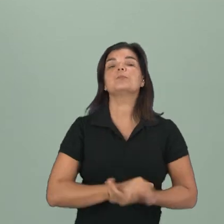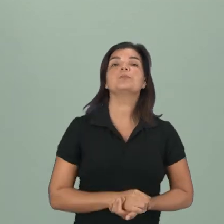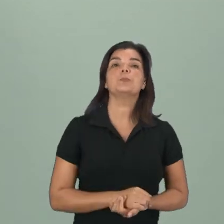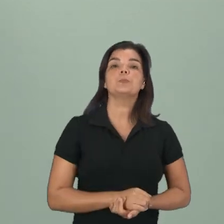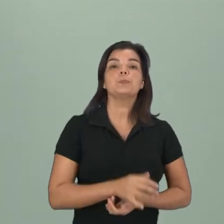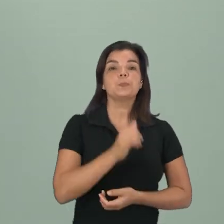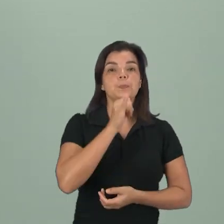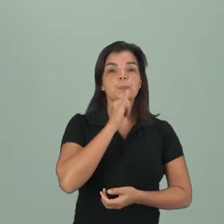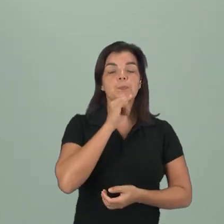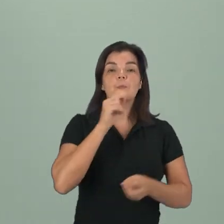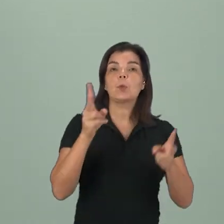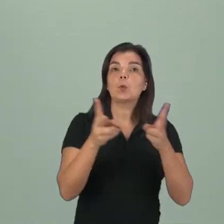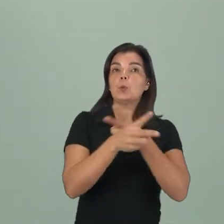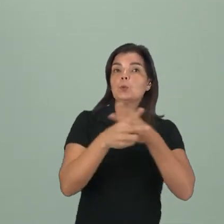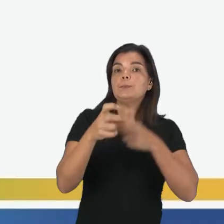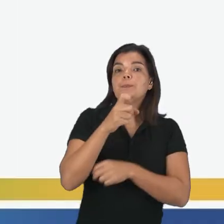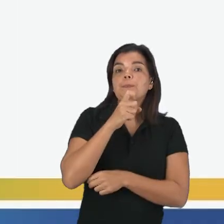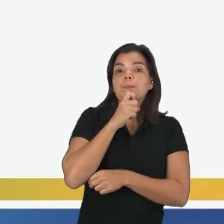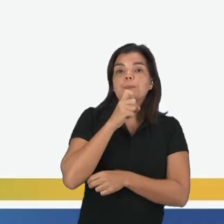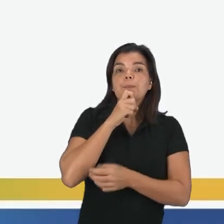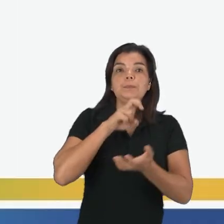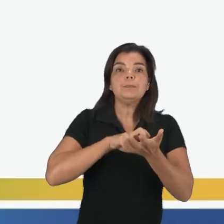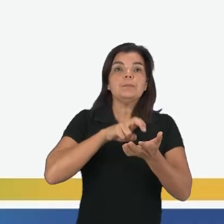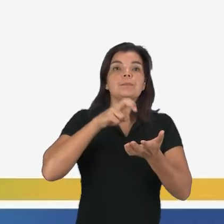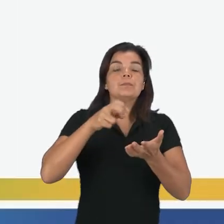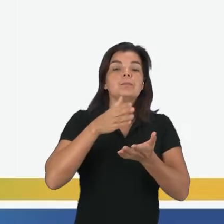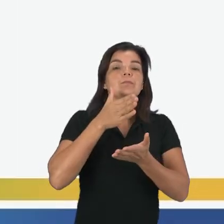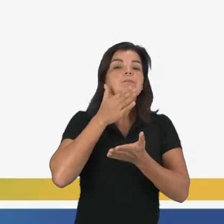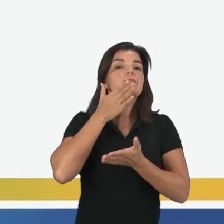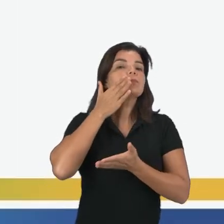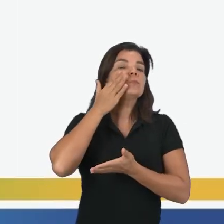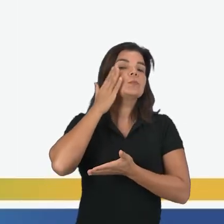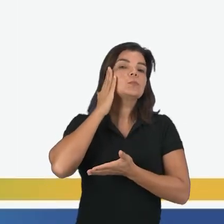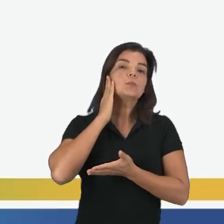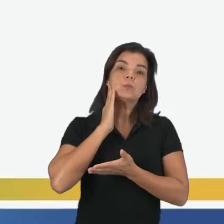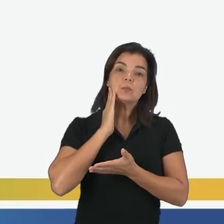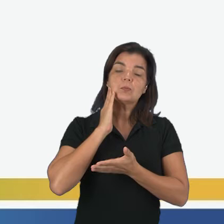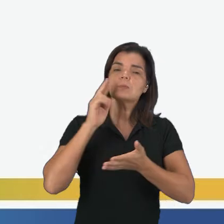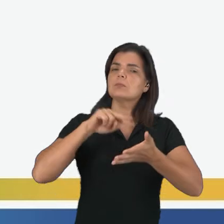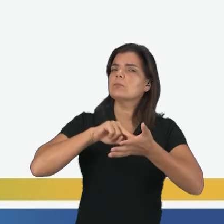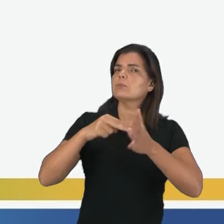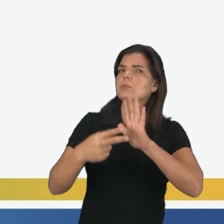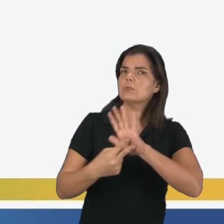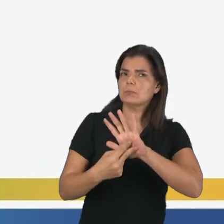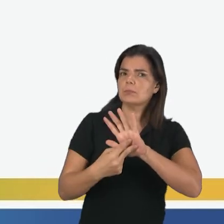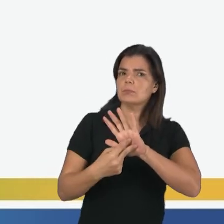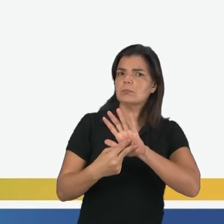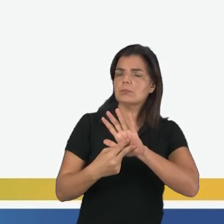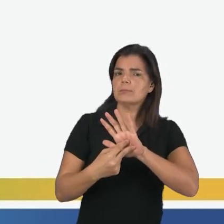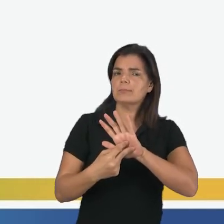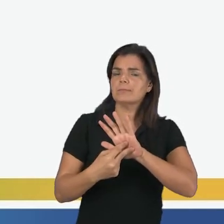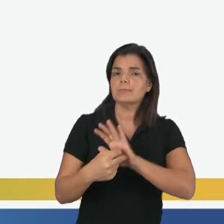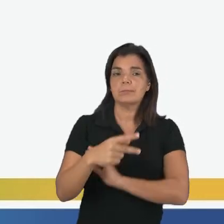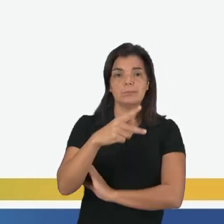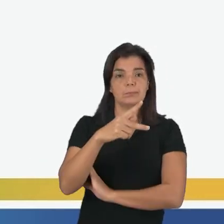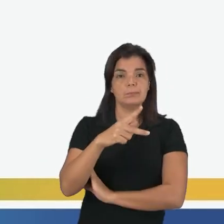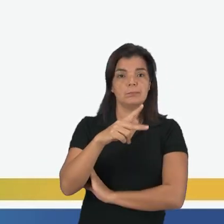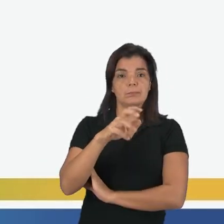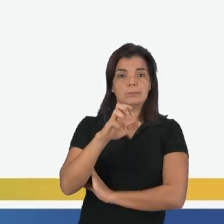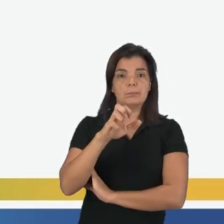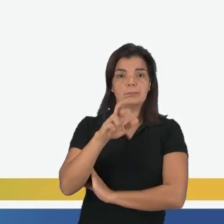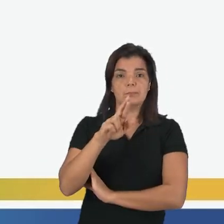só, exemplos. O vento frio da manhã acariciava nossos rostos. Como eu chamo essa figura